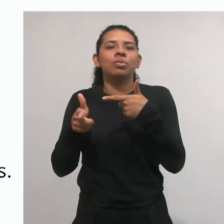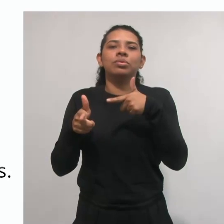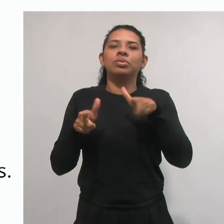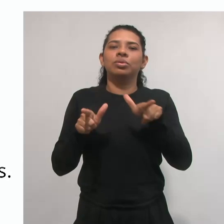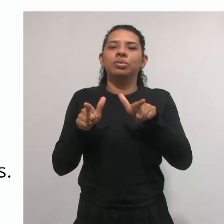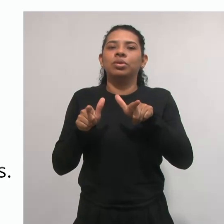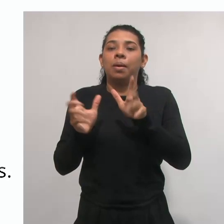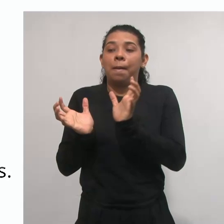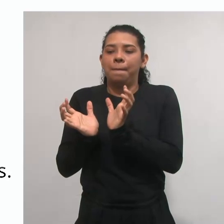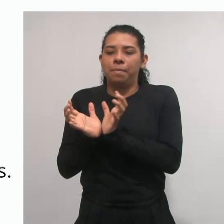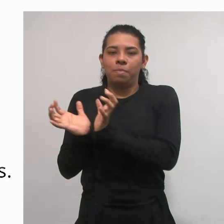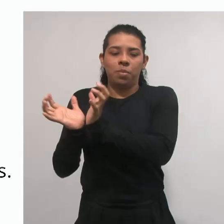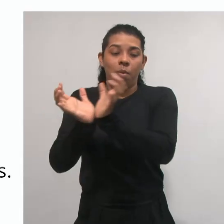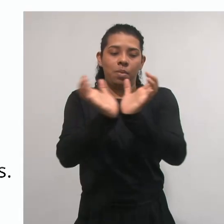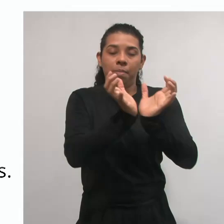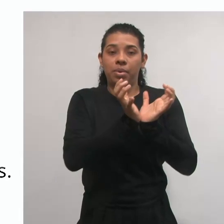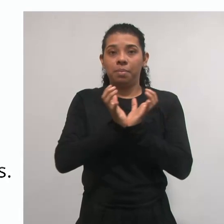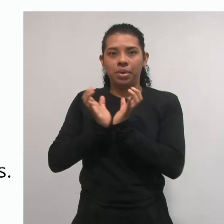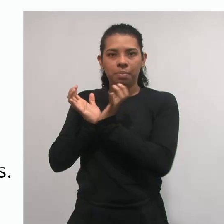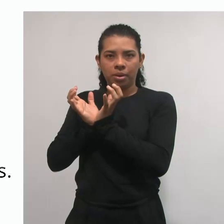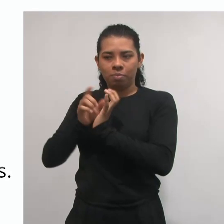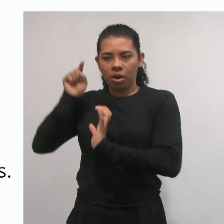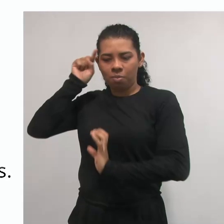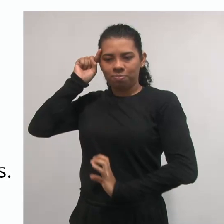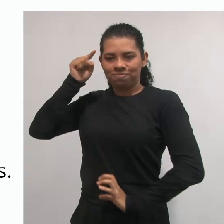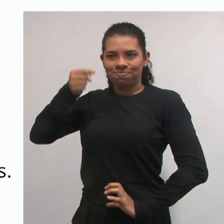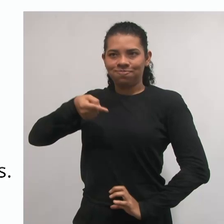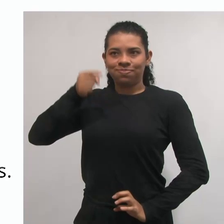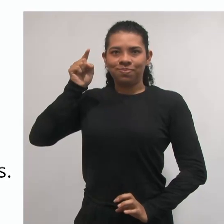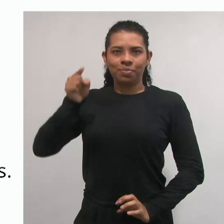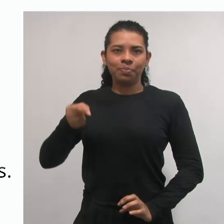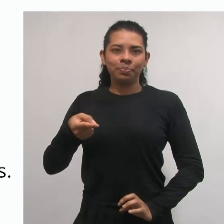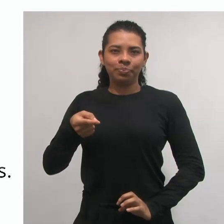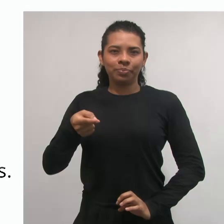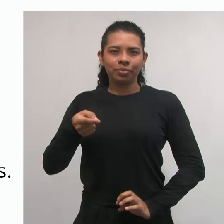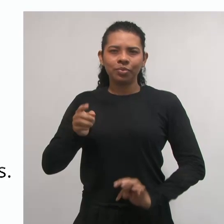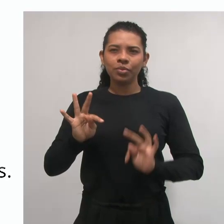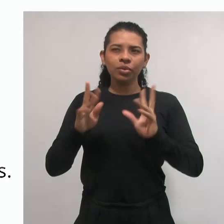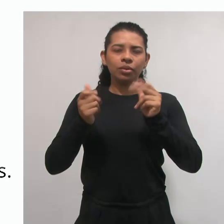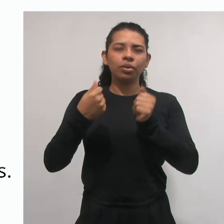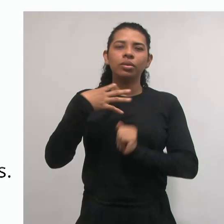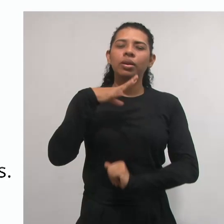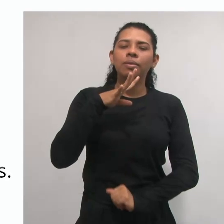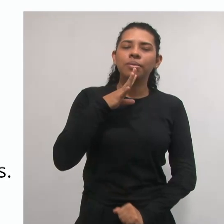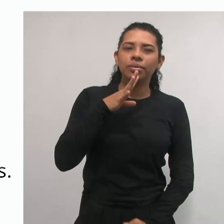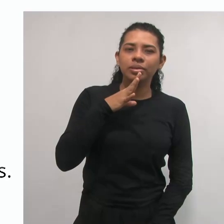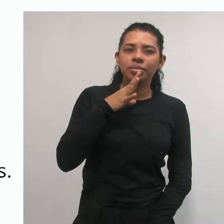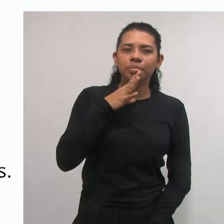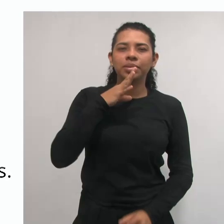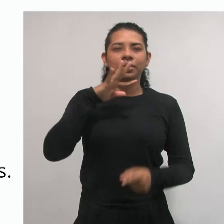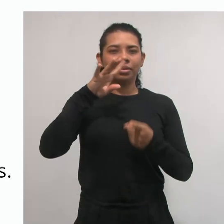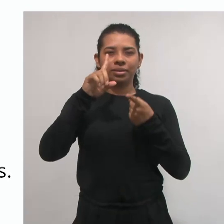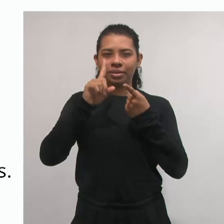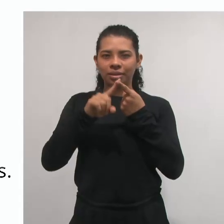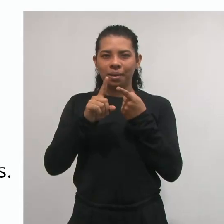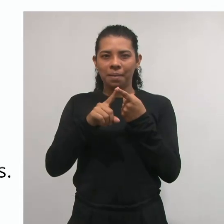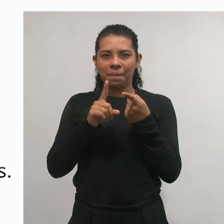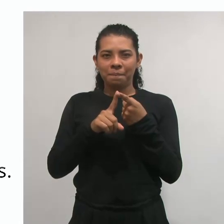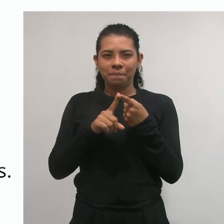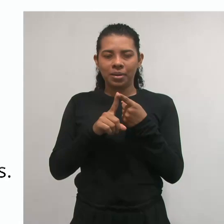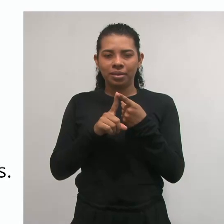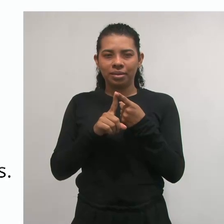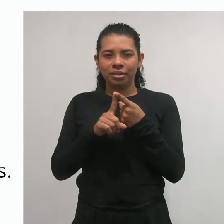domínio do colonialismo, o domínio do colonialismo em relação ao conhecimento, o domínio